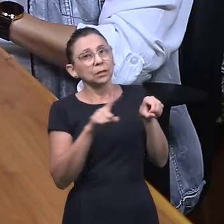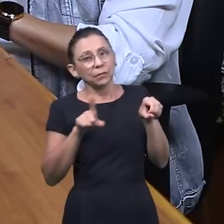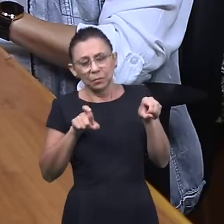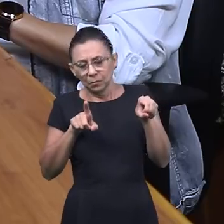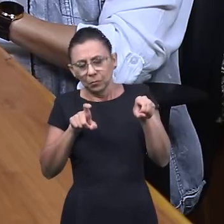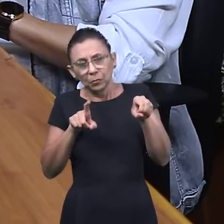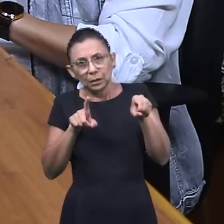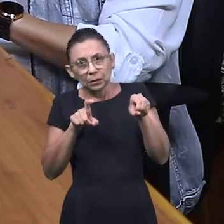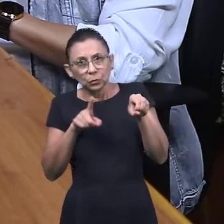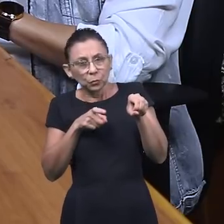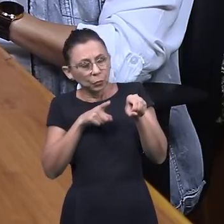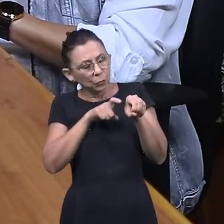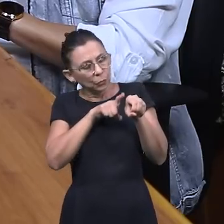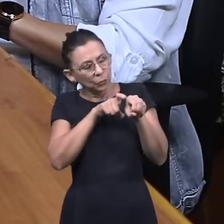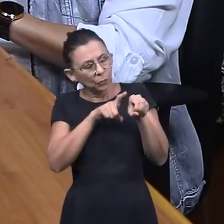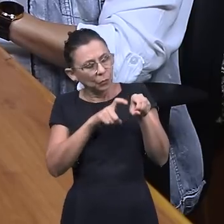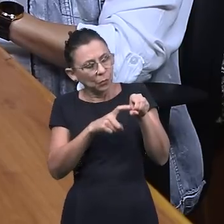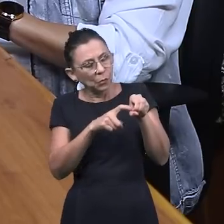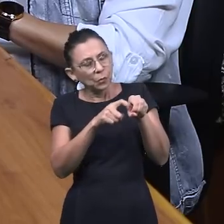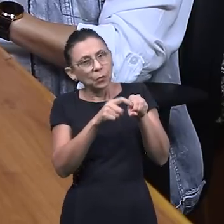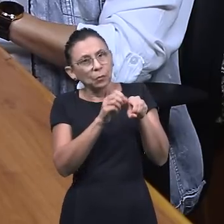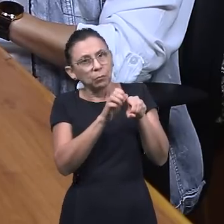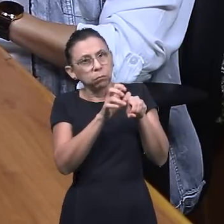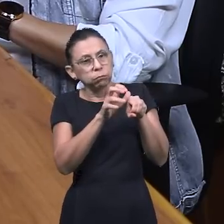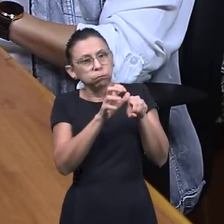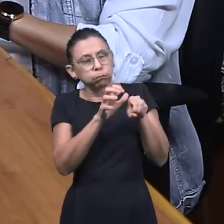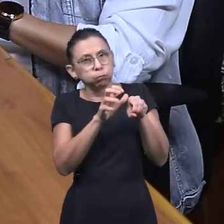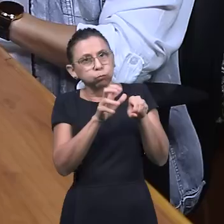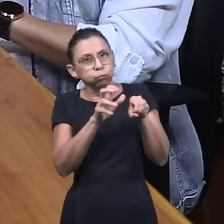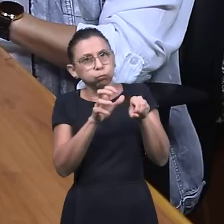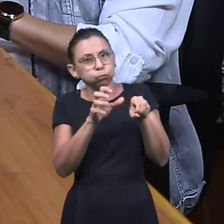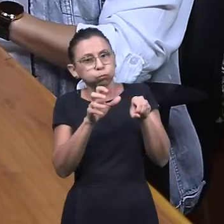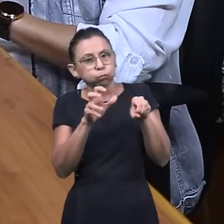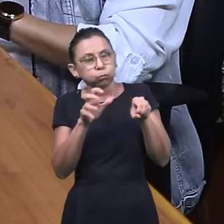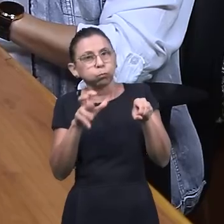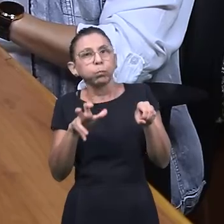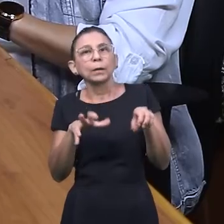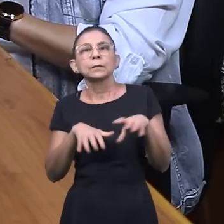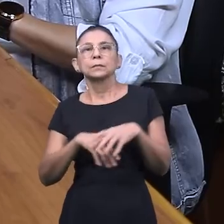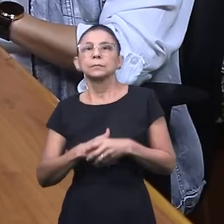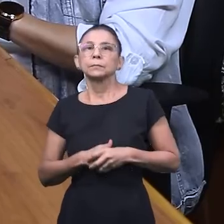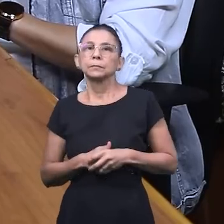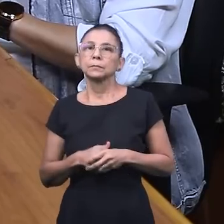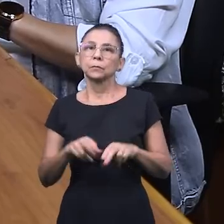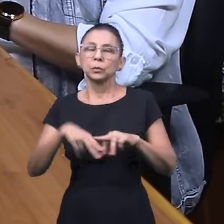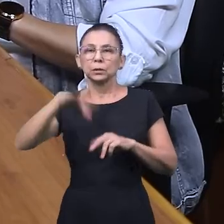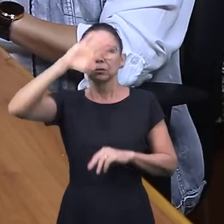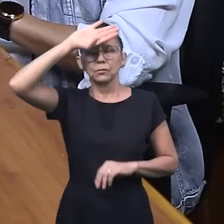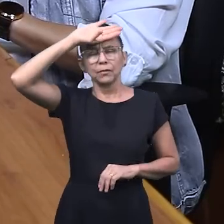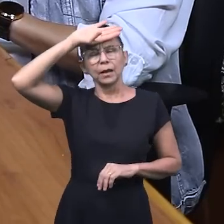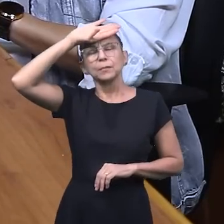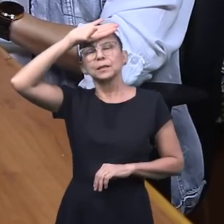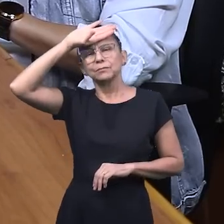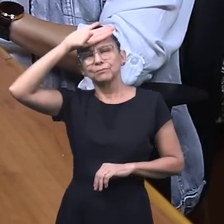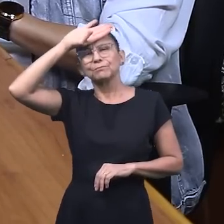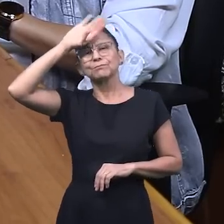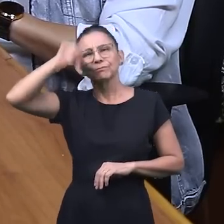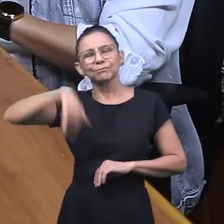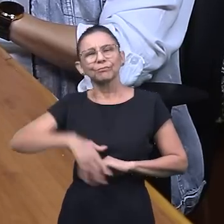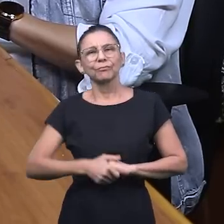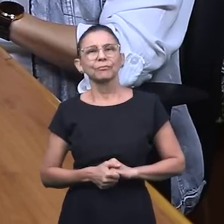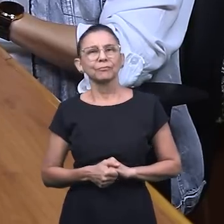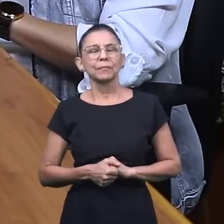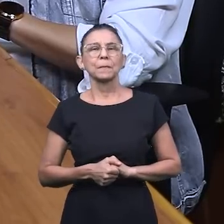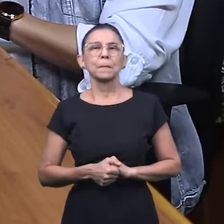de algum lugar e se alojaram ali e começaram a multiplicar. Por isso que ela deu a febre alta que ela tinha dado e os outros sintomas também, quando ela